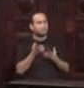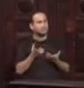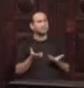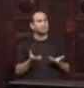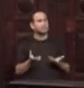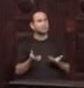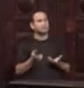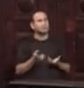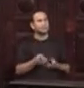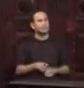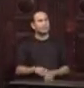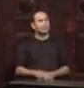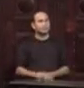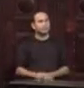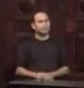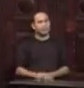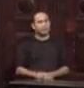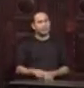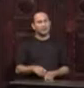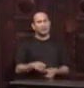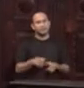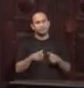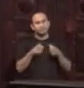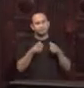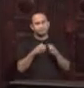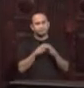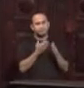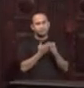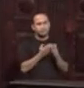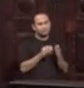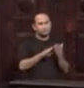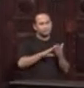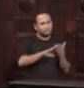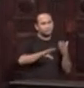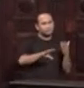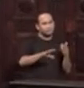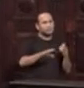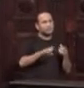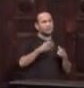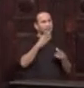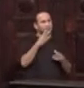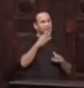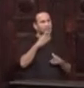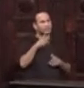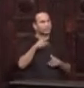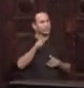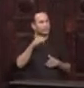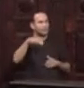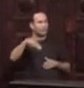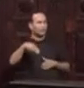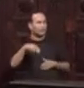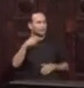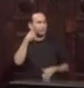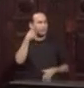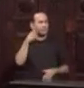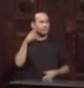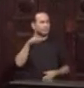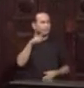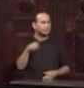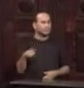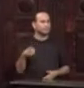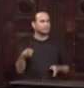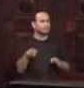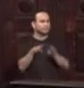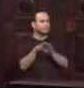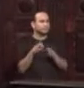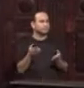estabelecendo um raio de 3 quilômetros de distância de uma escola para outra, fazer uma otimização, uma racionalização da